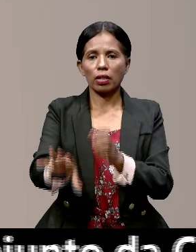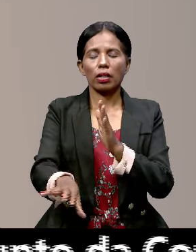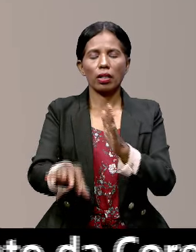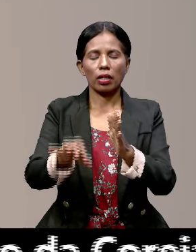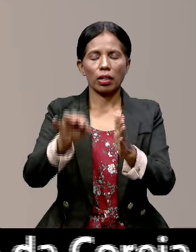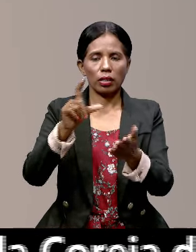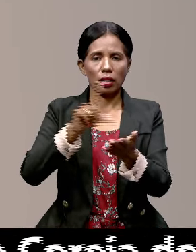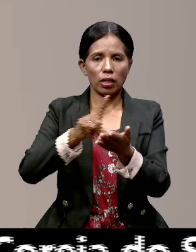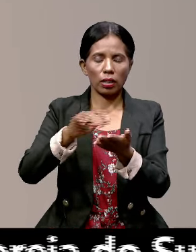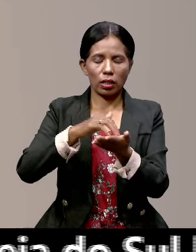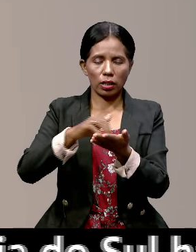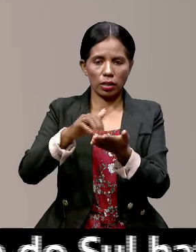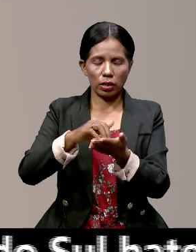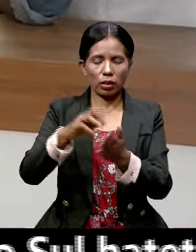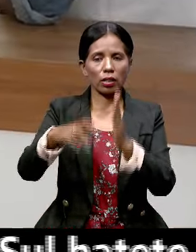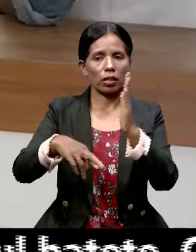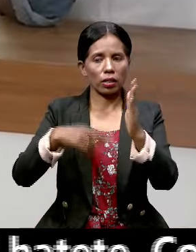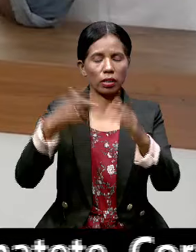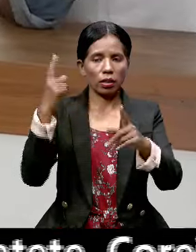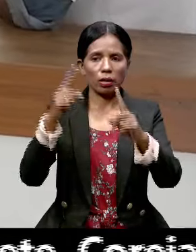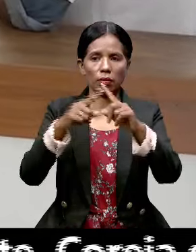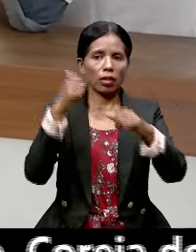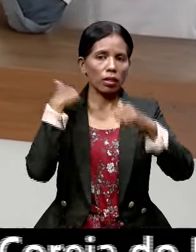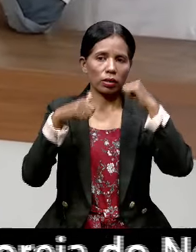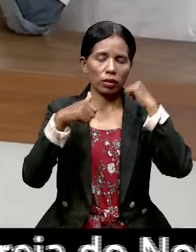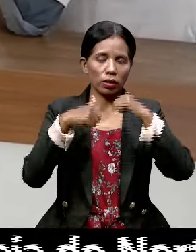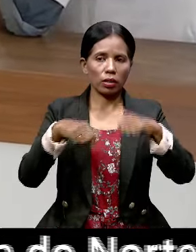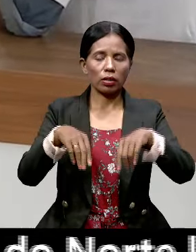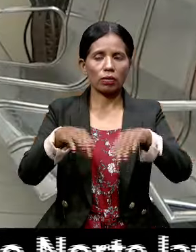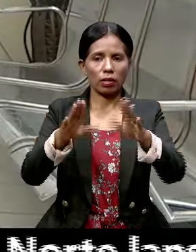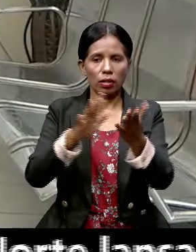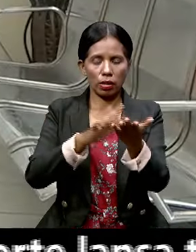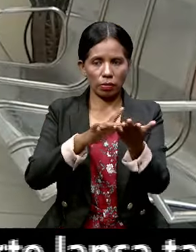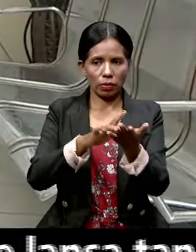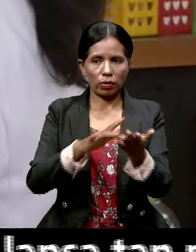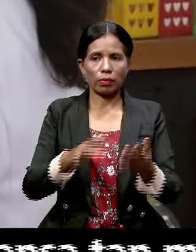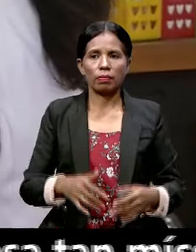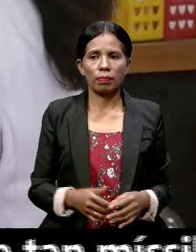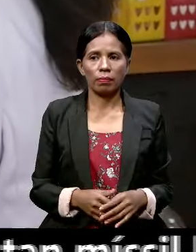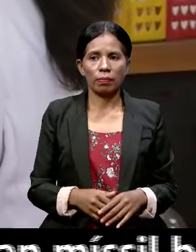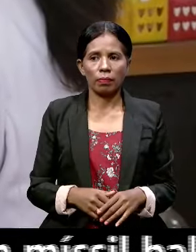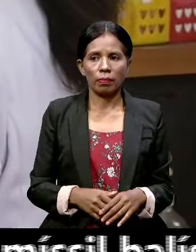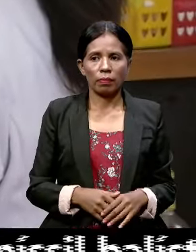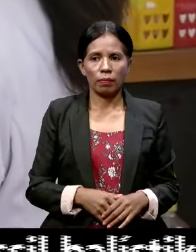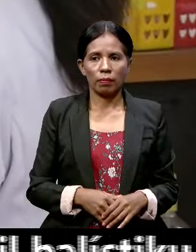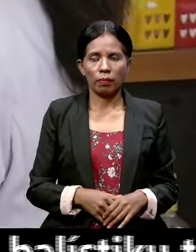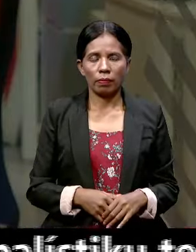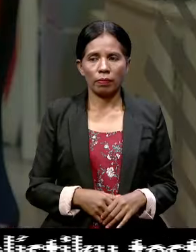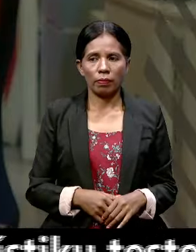licença husi comissão reguladora ba atividade farmacêutica. Dilma Suzeti, Ziemen.